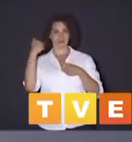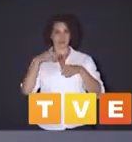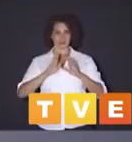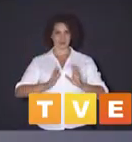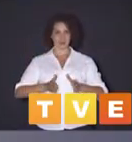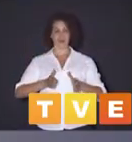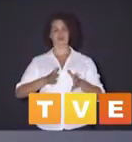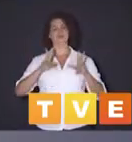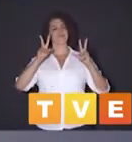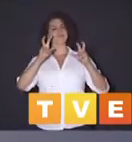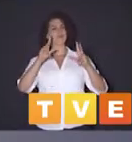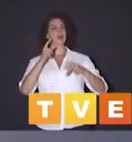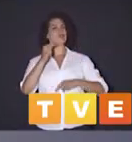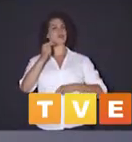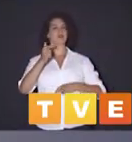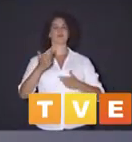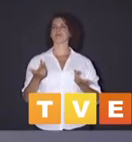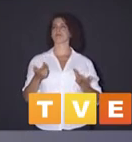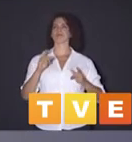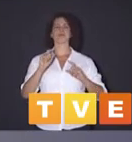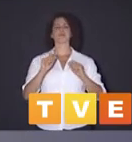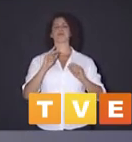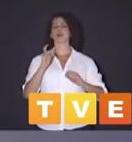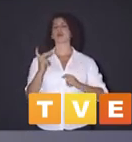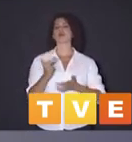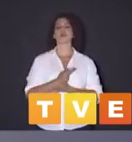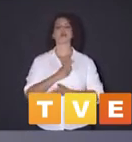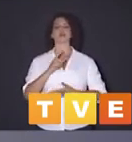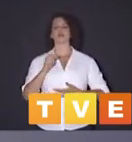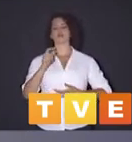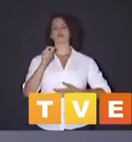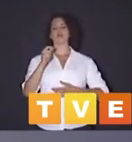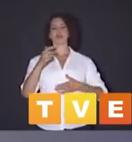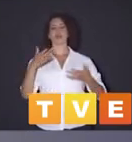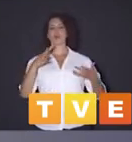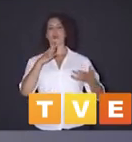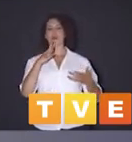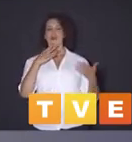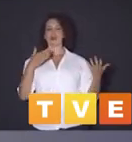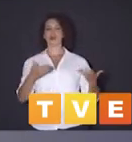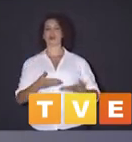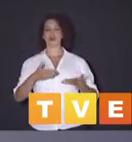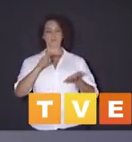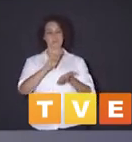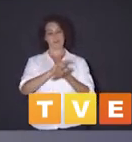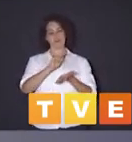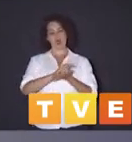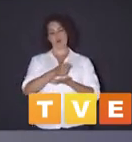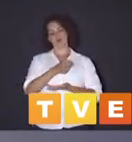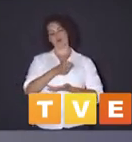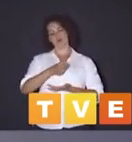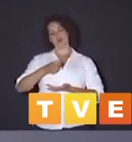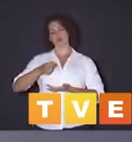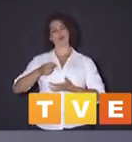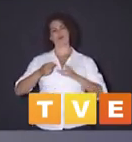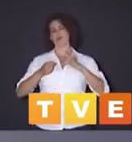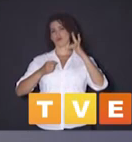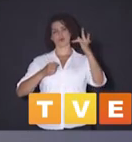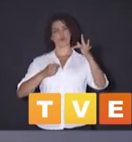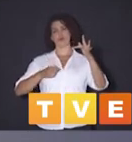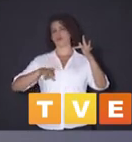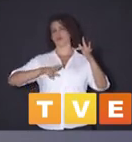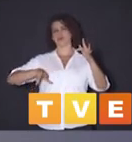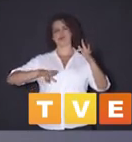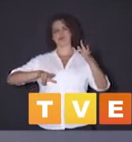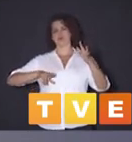pouco sobre dinheiro com o que está acontecendo com o dinheiro o dinheiro como a gente conhece hoje o papel moeda em alguns anos ele não vai mais ser usado